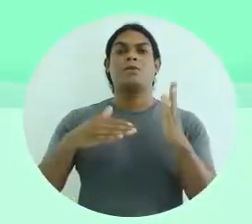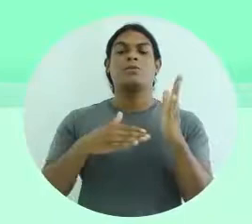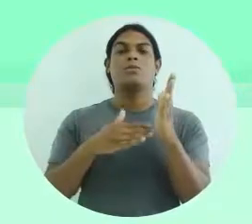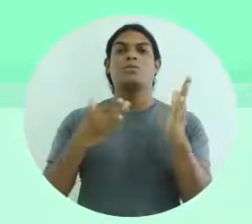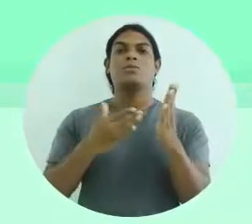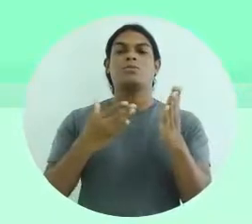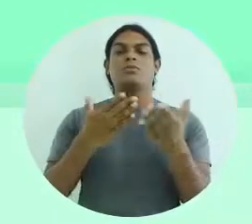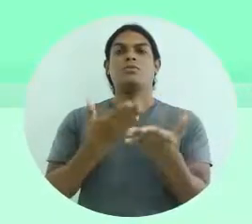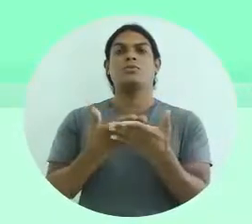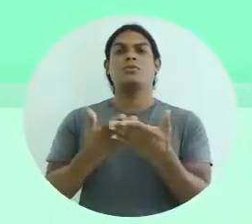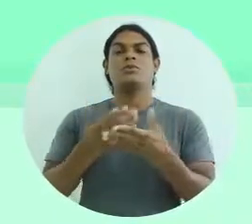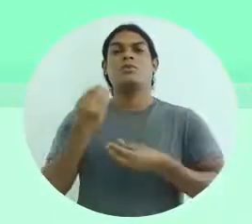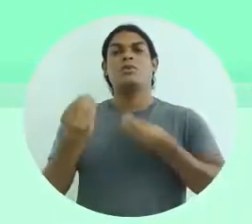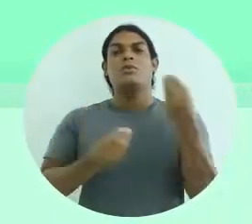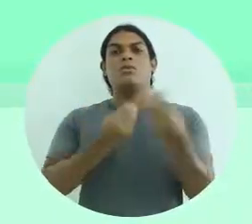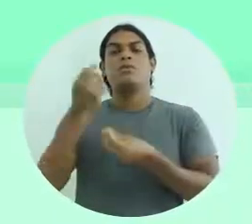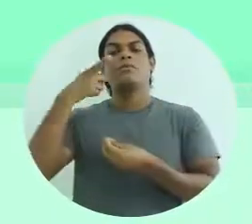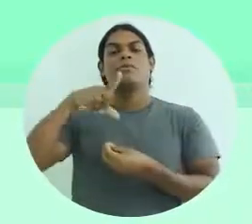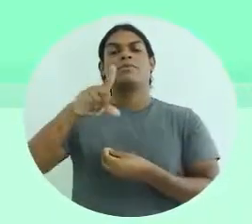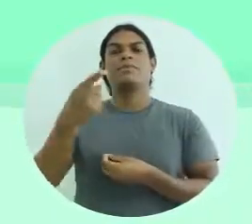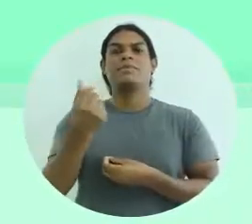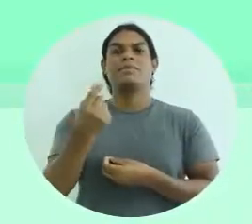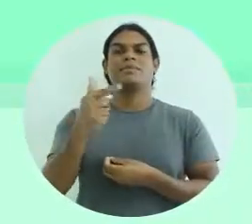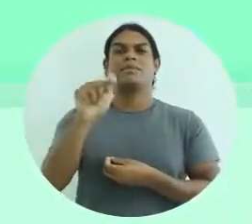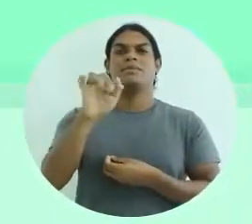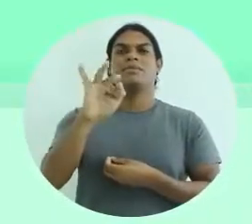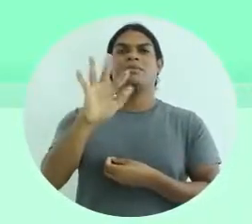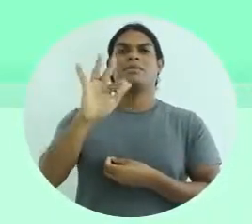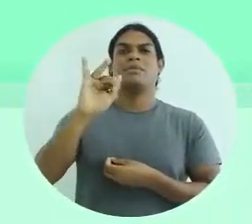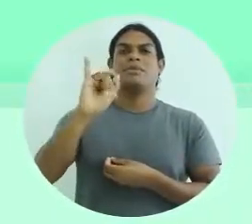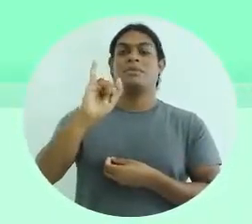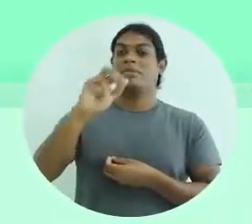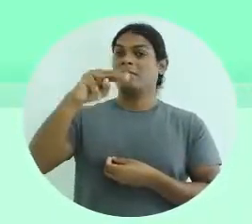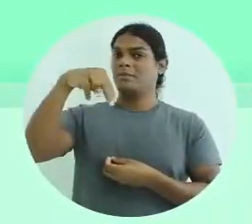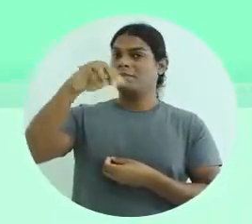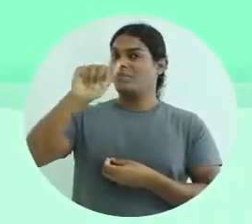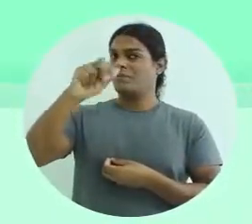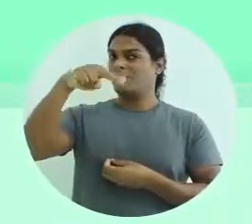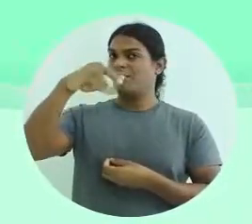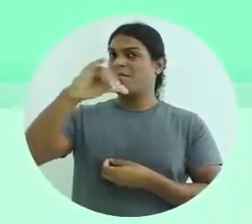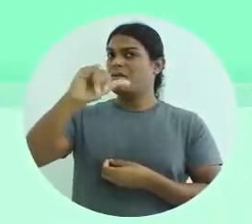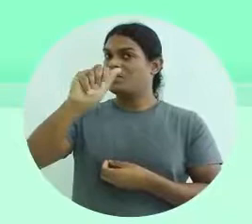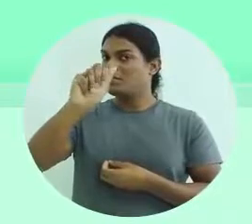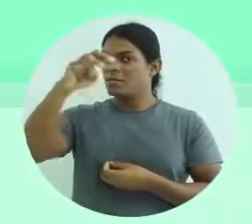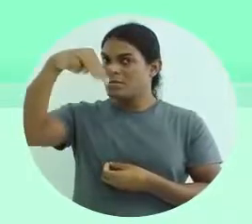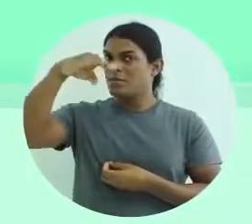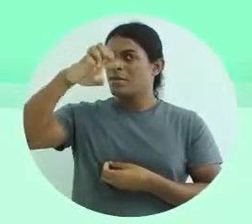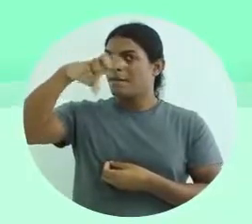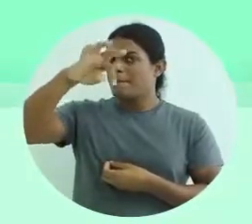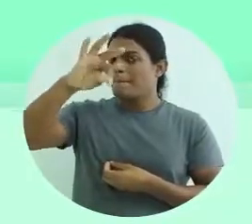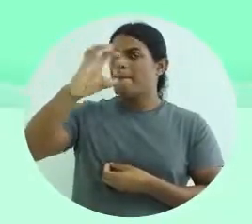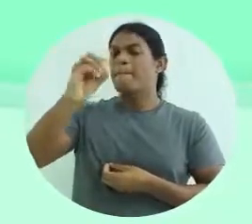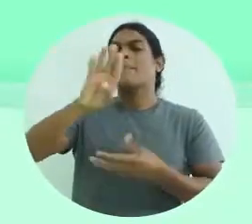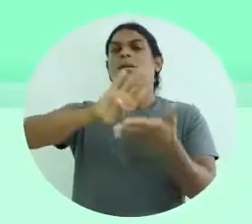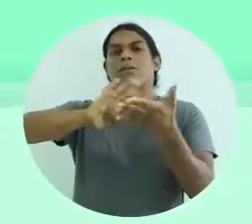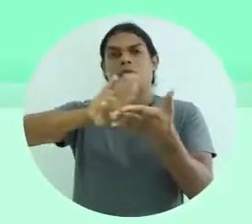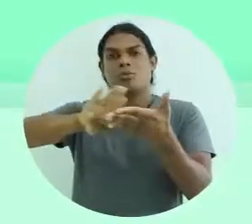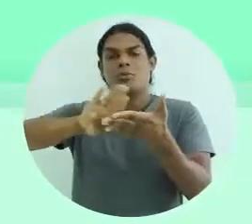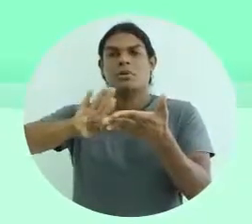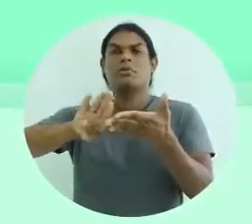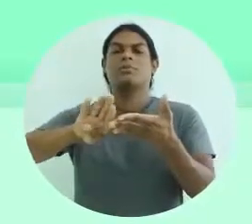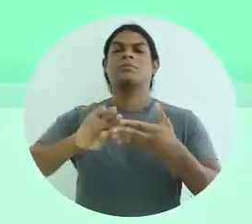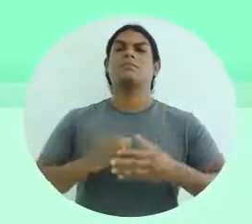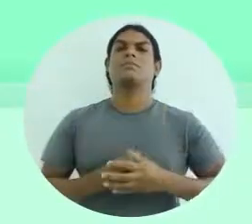arrecadar e conseguir recursos com financiamentos em bancos nacionais, comerciais ou oficiais para estimular